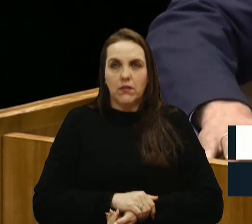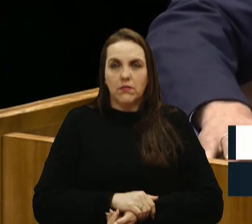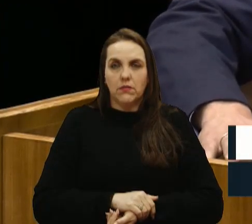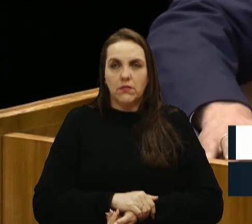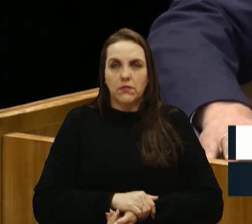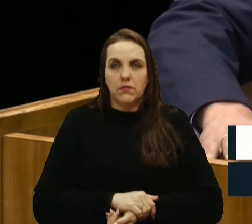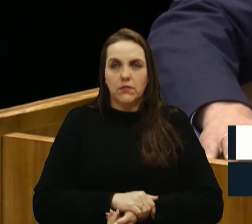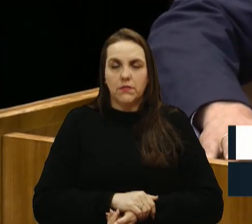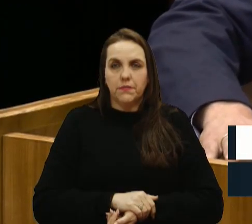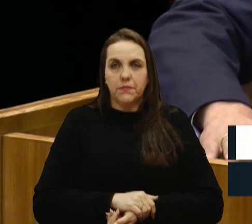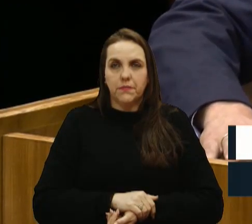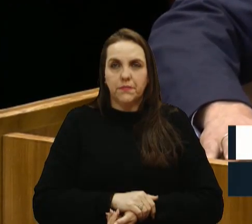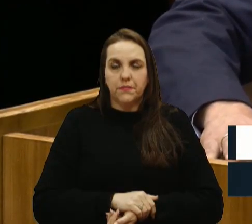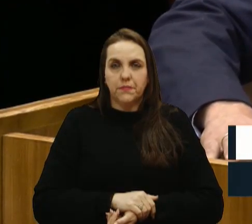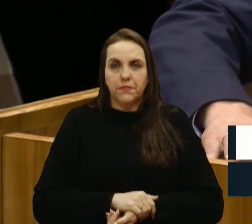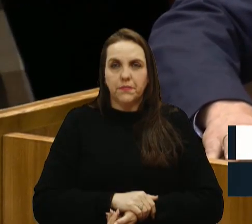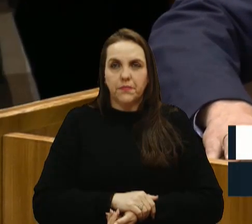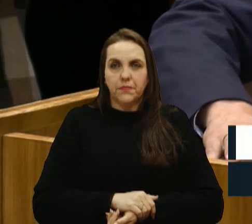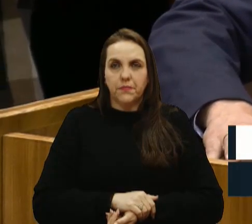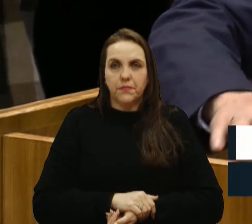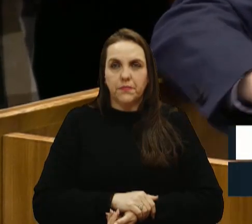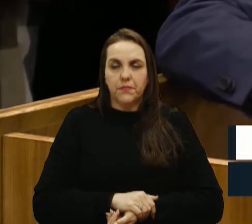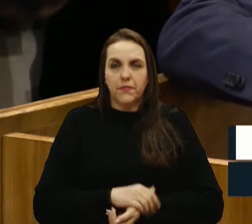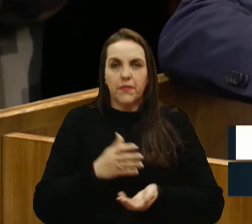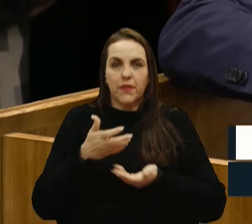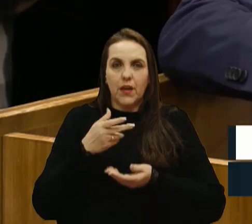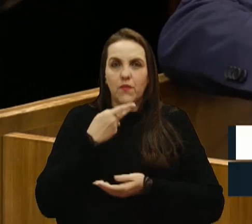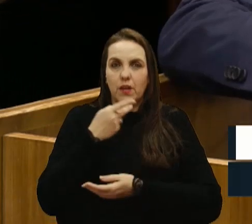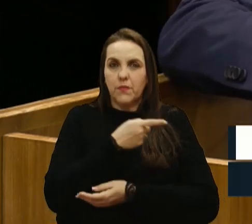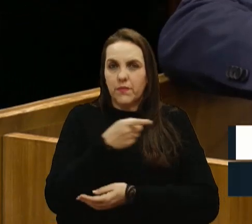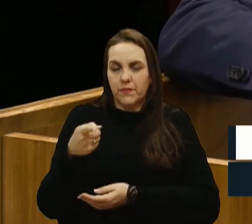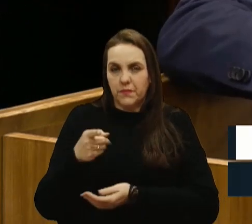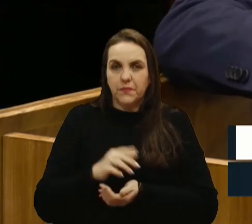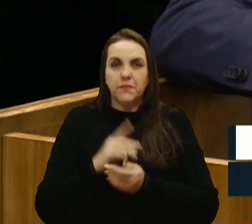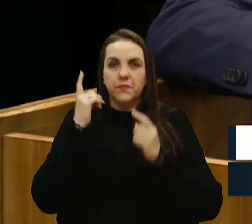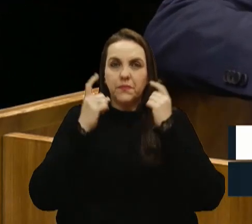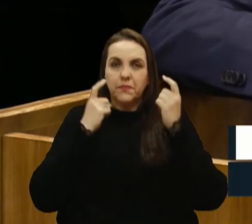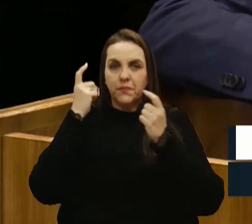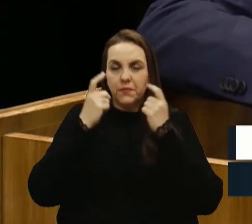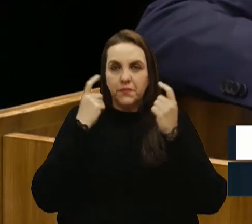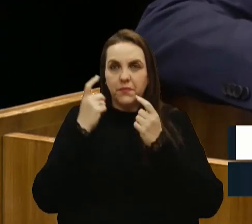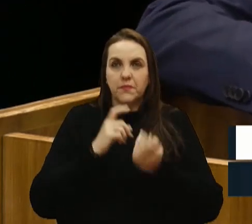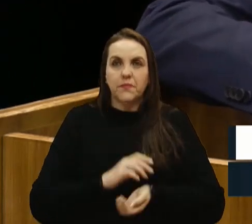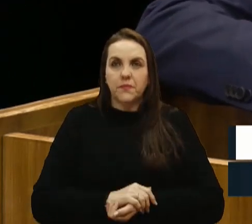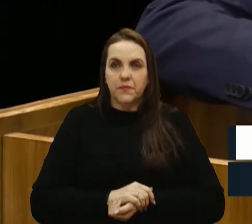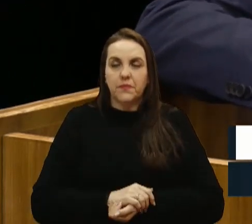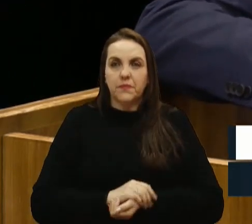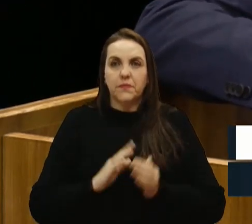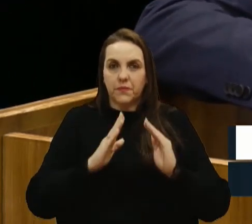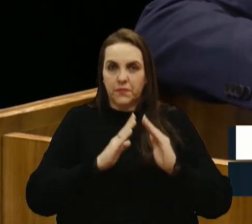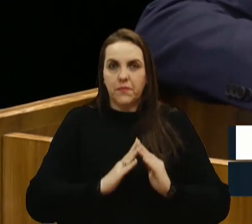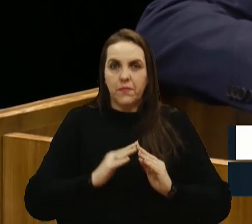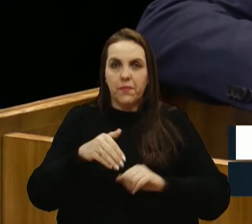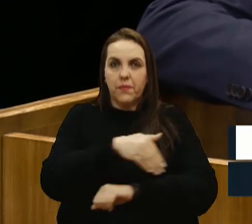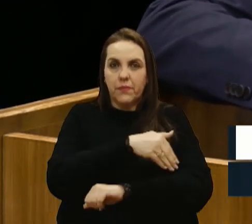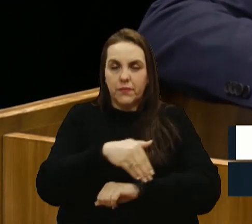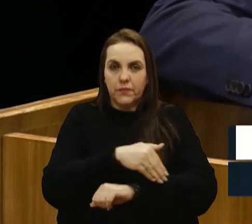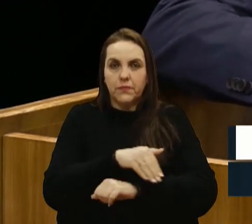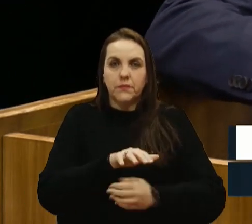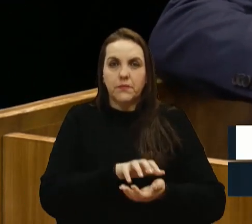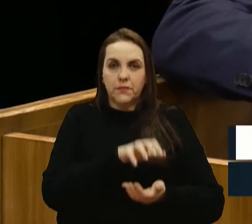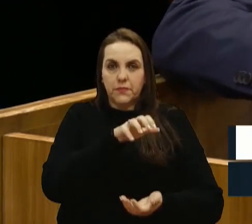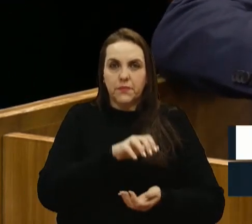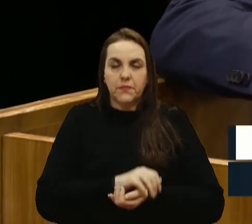dizer para vocês que eu tenho uma preocupação muito grande com essa questão de moradores de rua, de